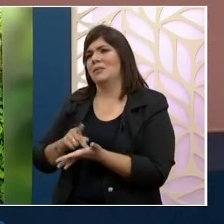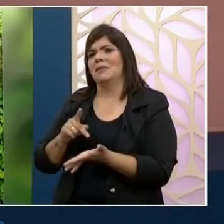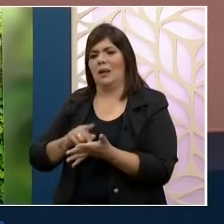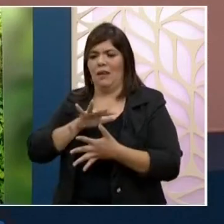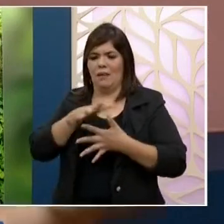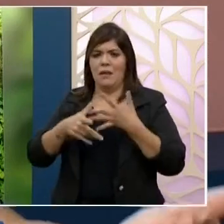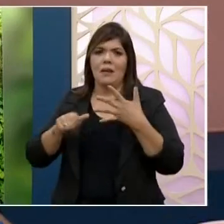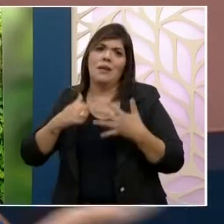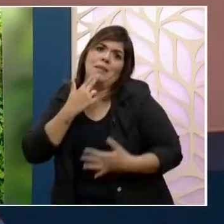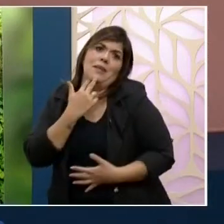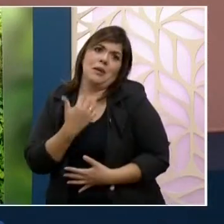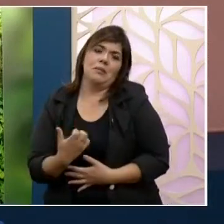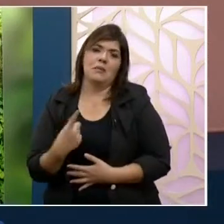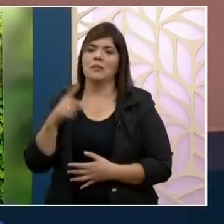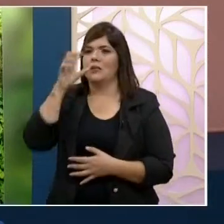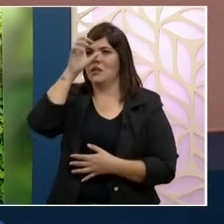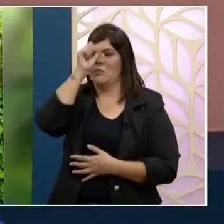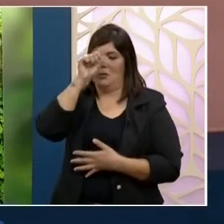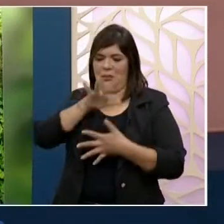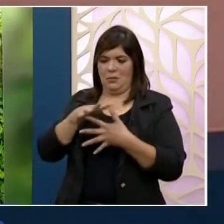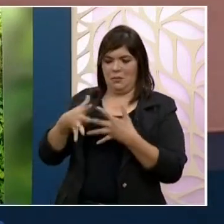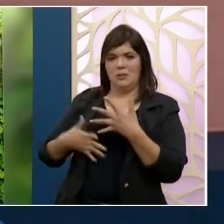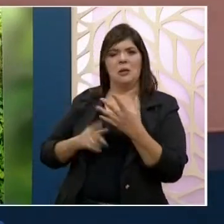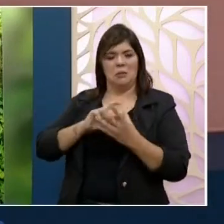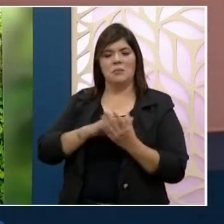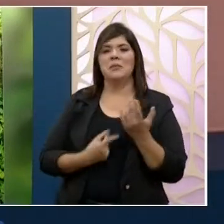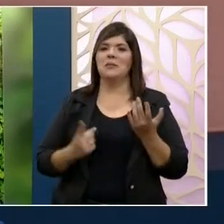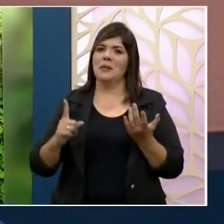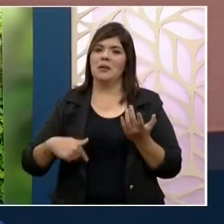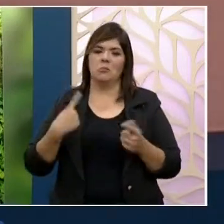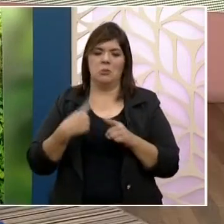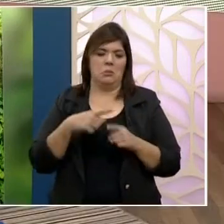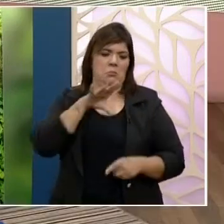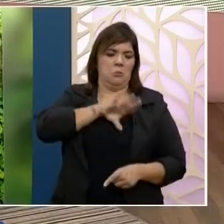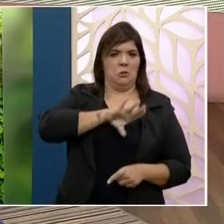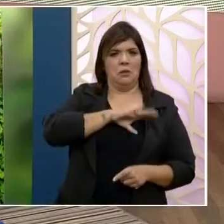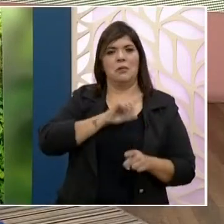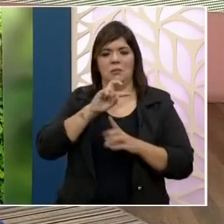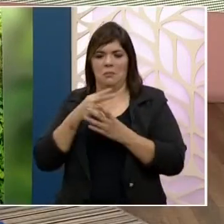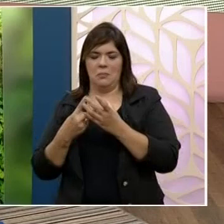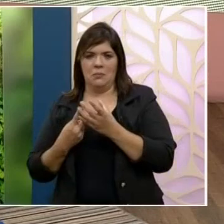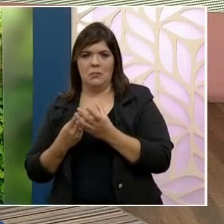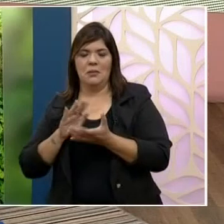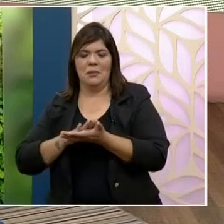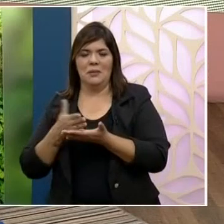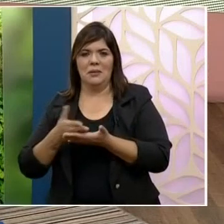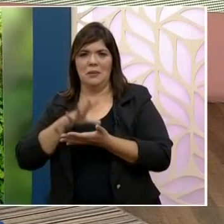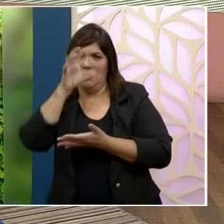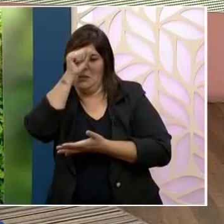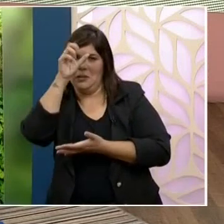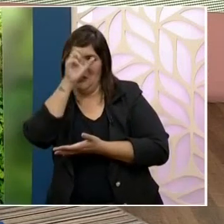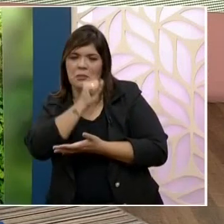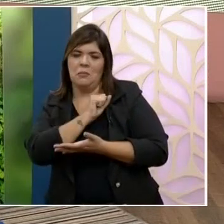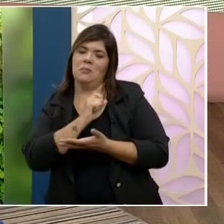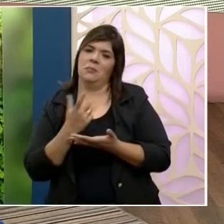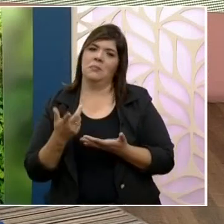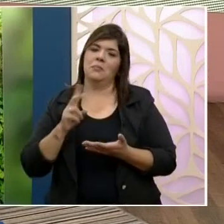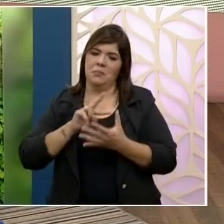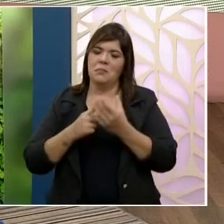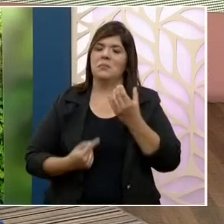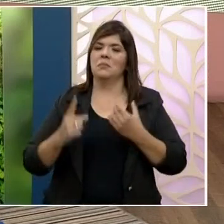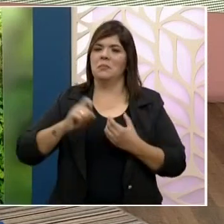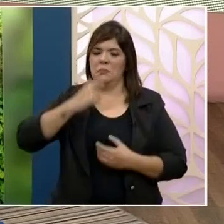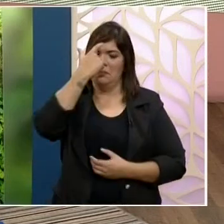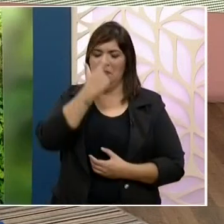ela é uma língua. Então, se você aprende Libras, você é um cidadão bilíngue. Você tem aí duas línguas, né? Que é a sua língua materna, o português, e a